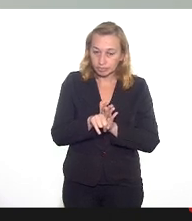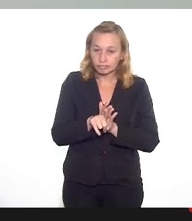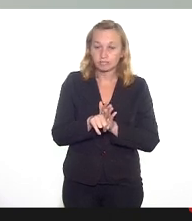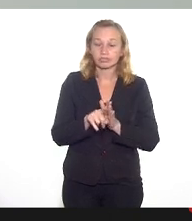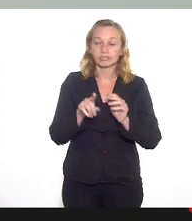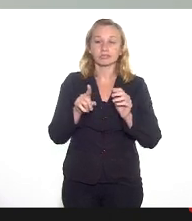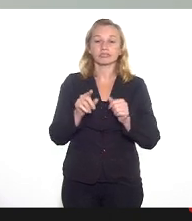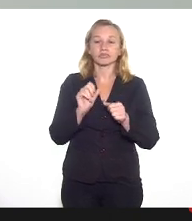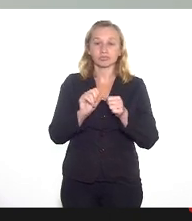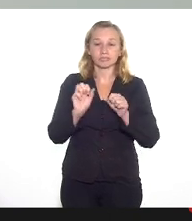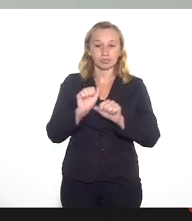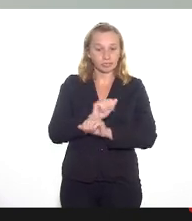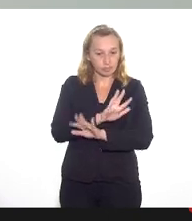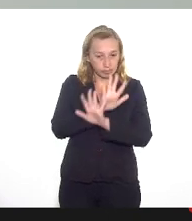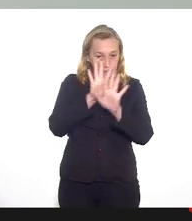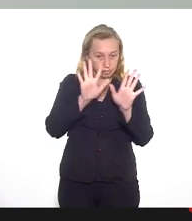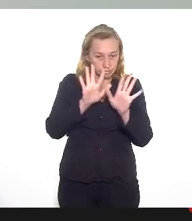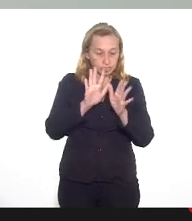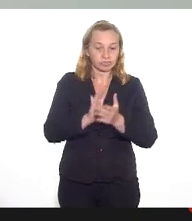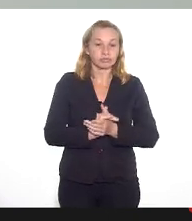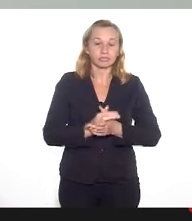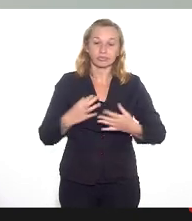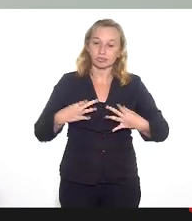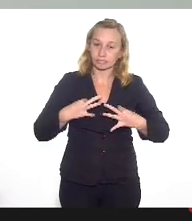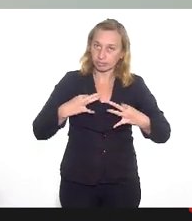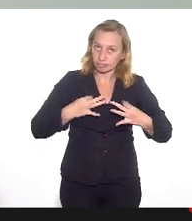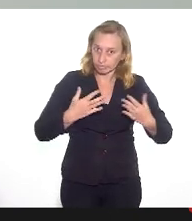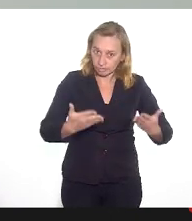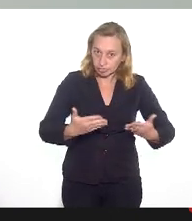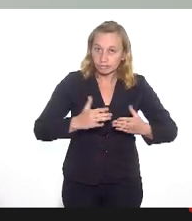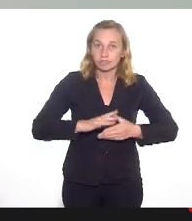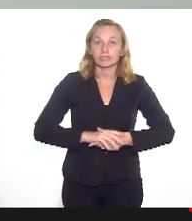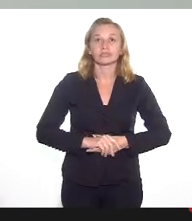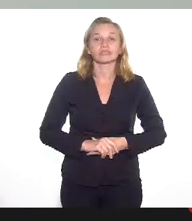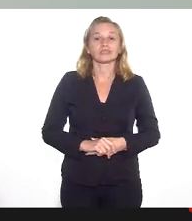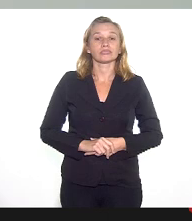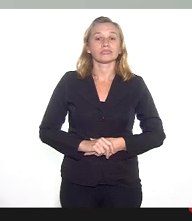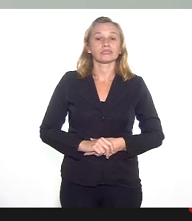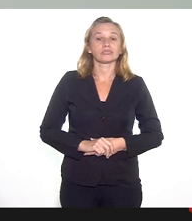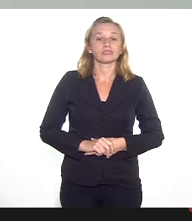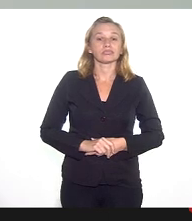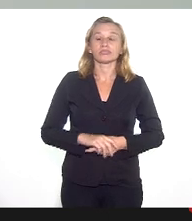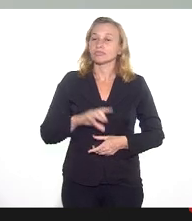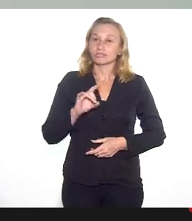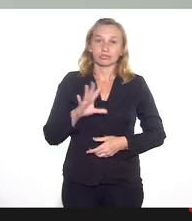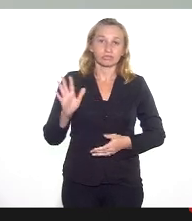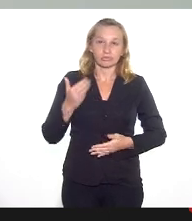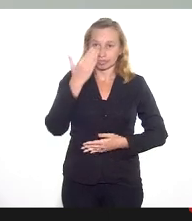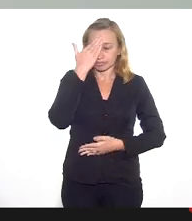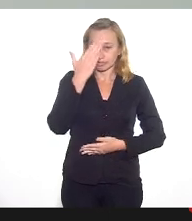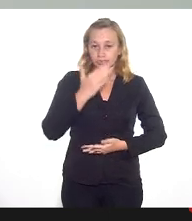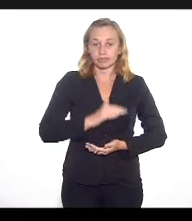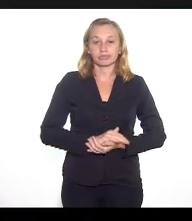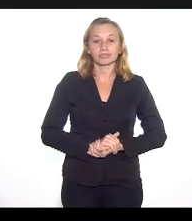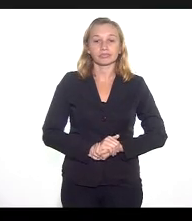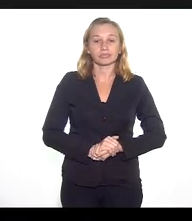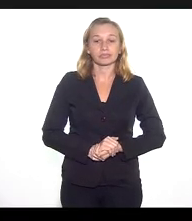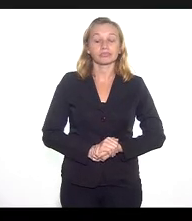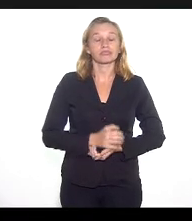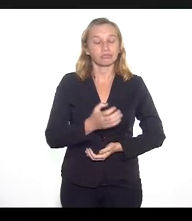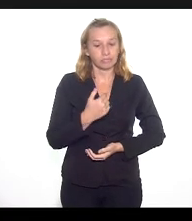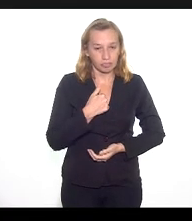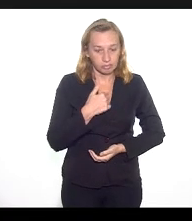bem clara por todos, nos colocar à disposição. É somente isso. Obrigado. Eu